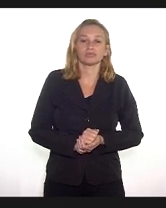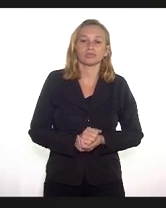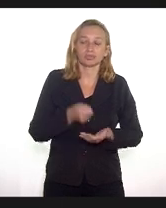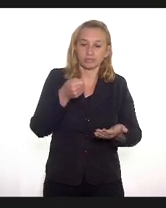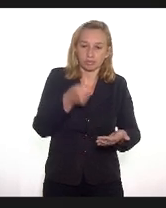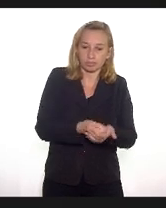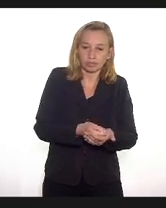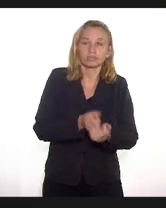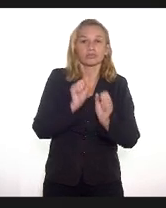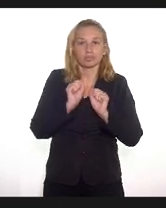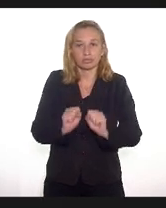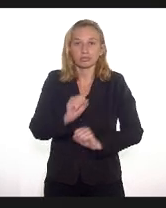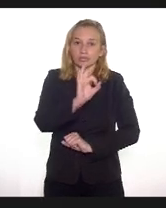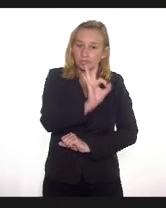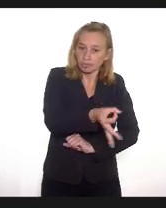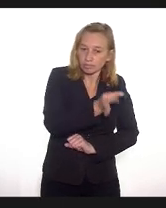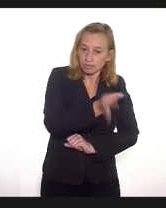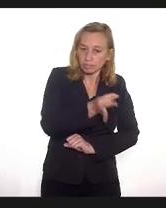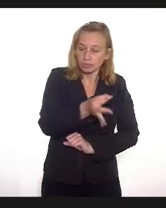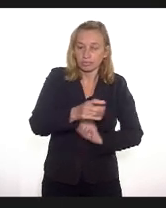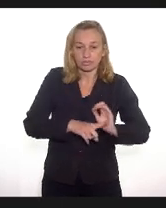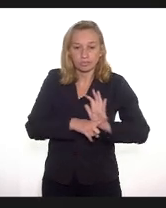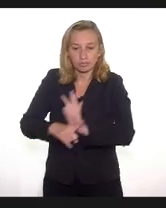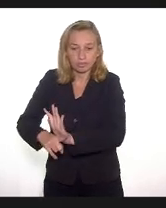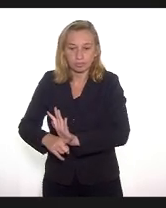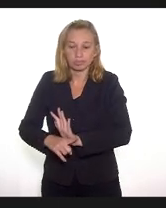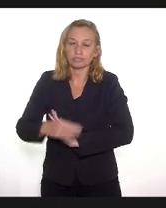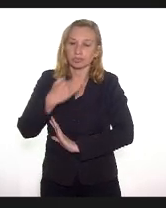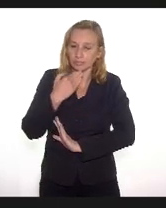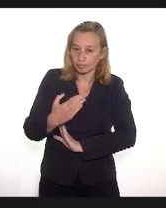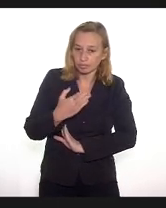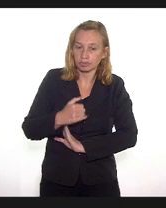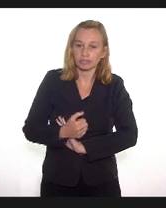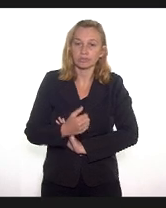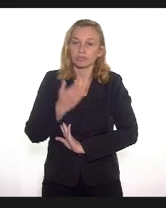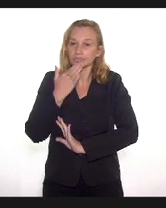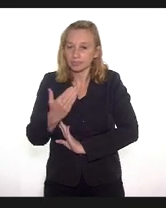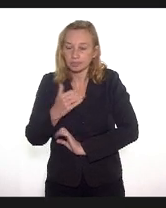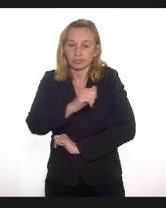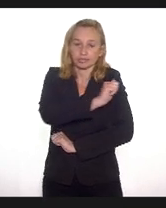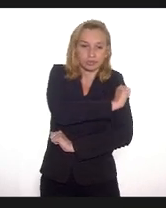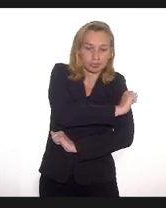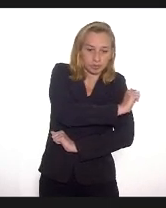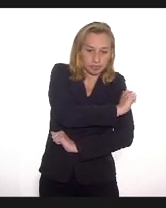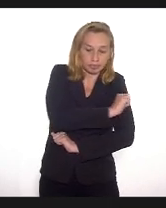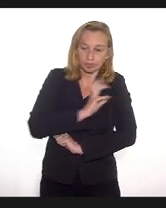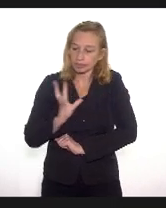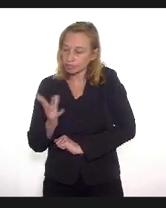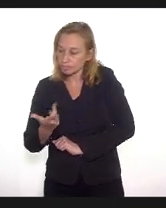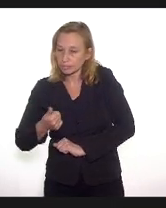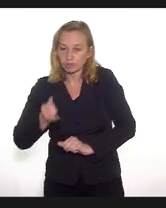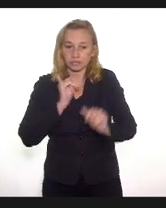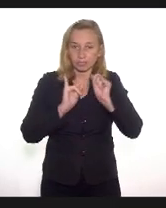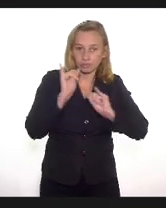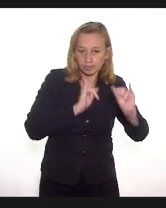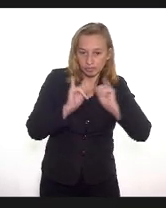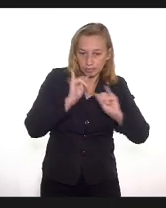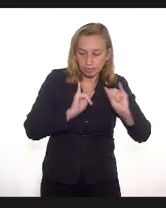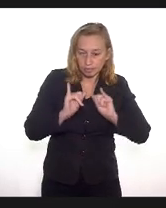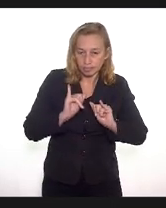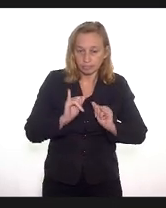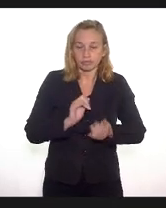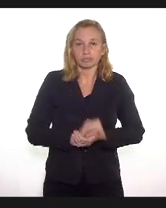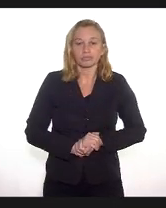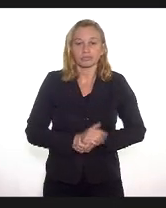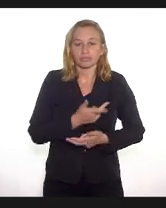que possam, de fato, atender esses anseios. Os anseios dos estudantes, por qualidade de formação, e não é à toa